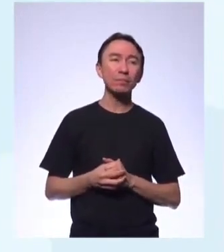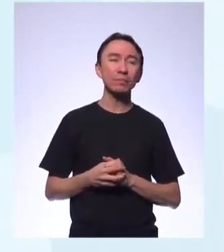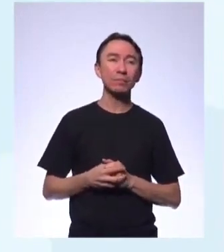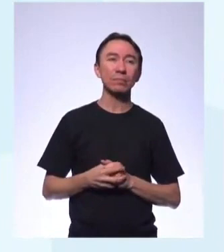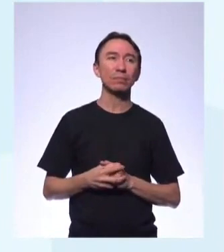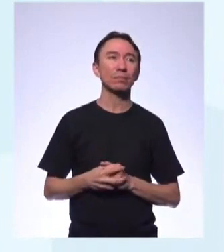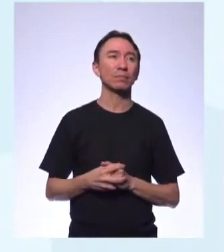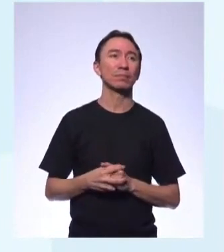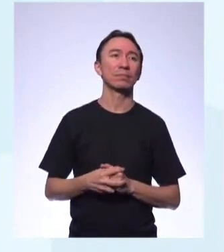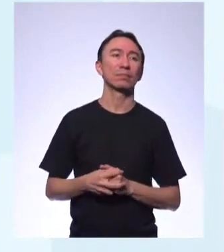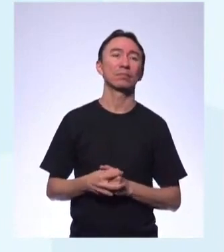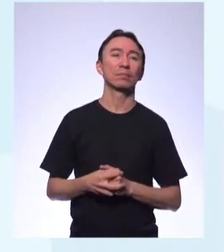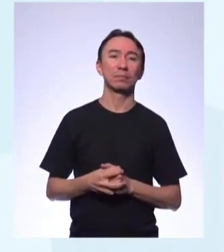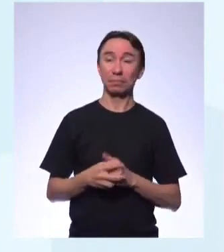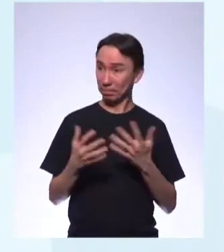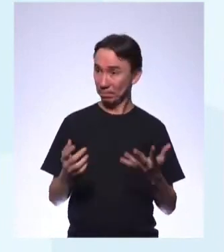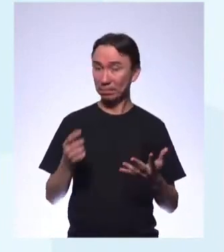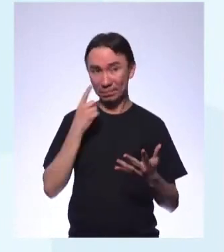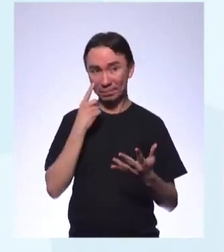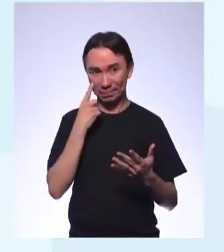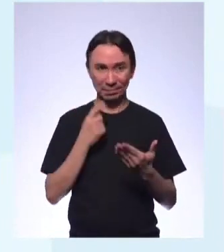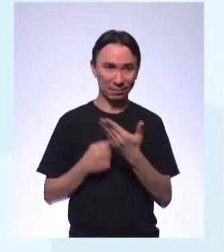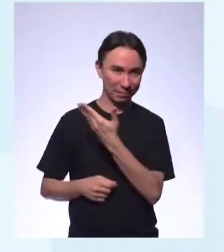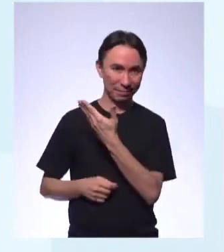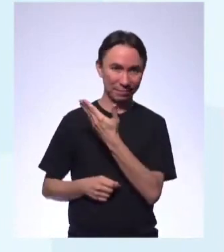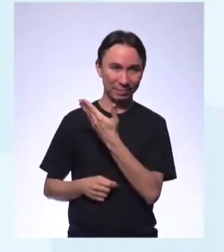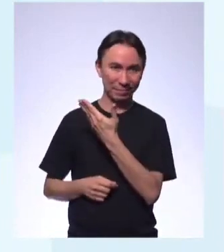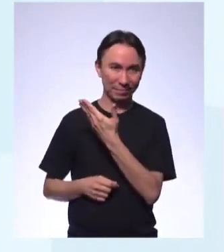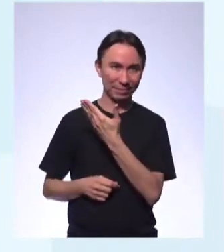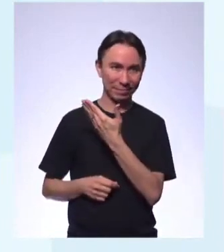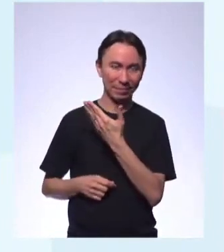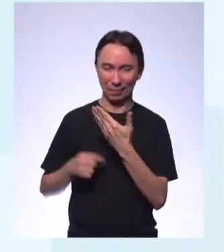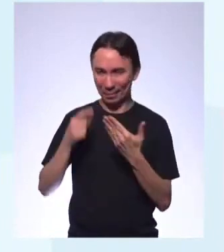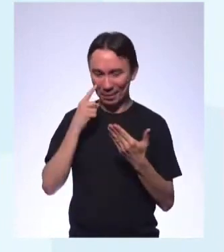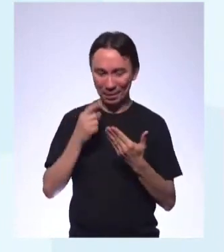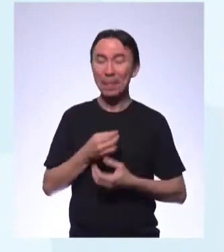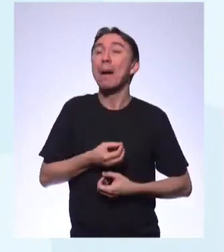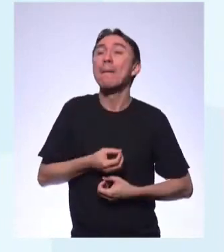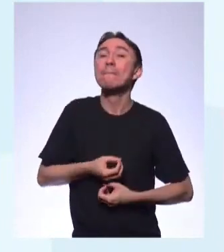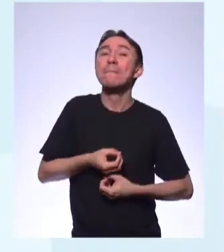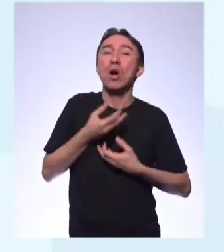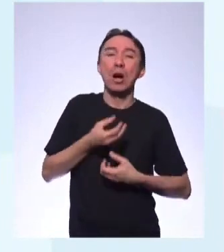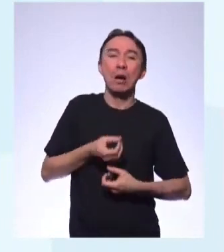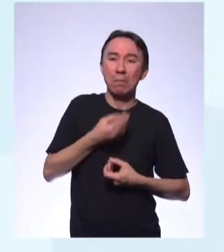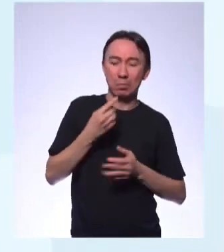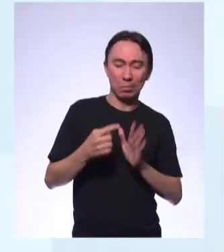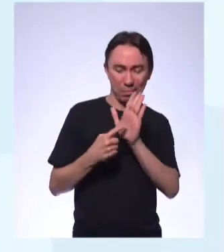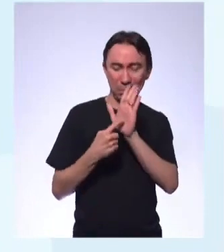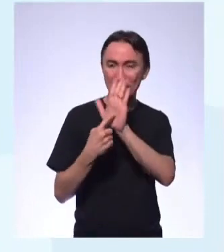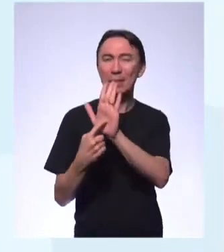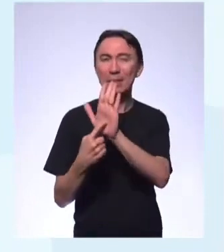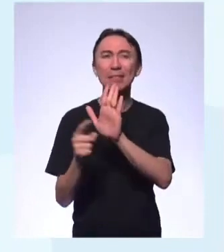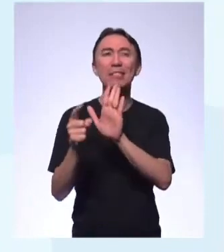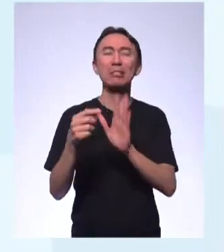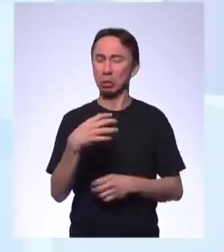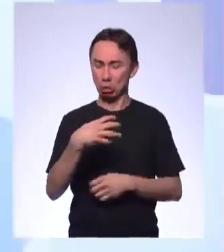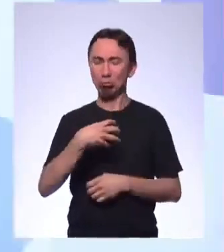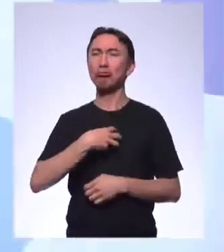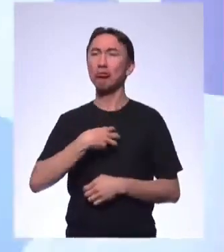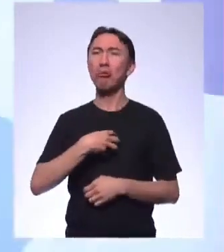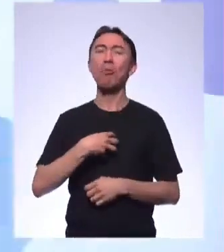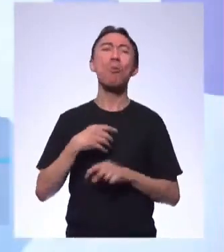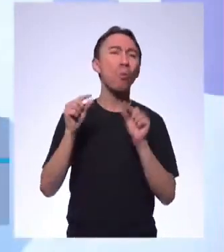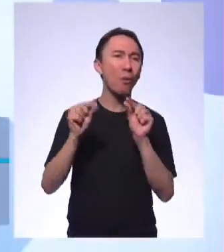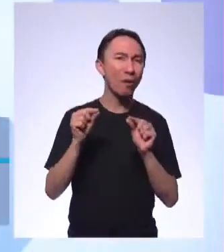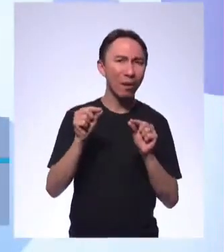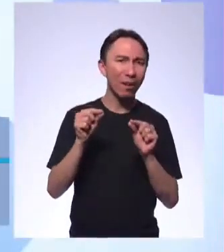agora sim. A partir do que é apresentado no poema, e aí, professor Mauro, o que você sentiu quando leu agora? Nossa, é um poema que